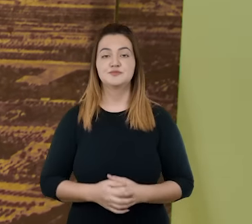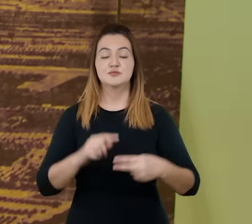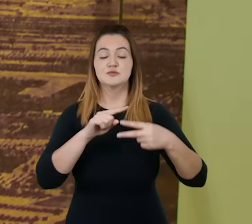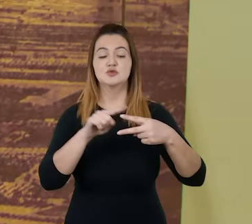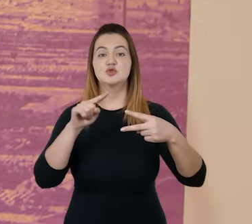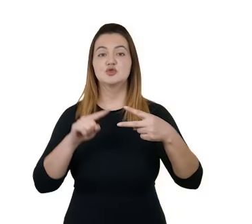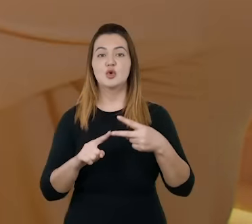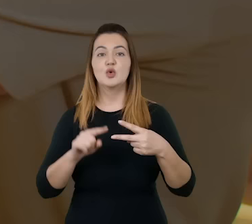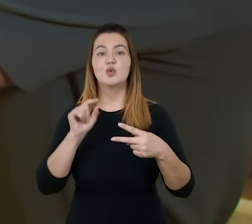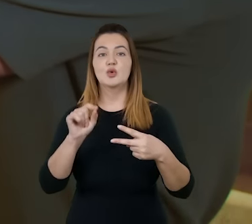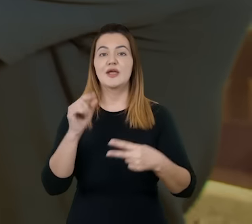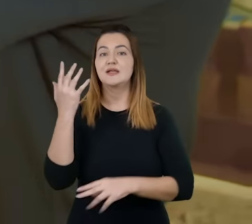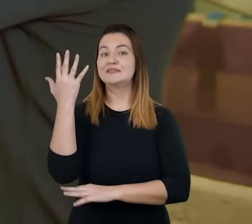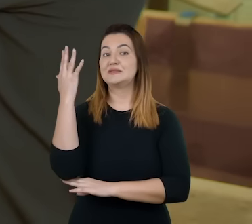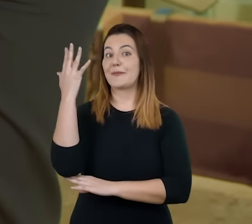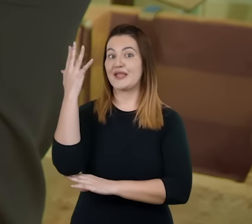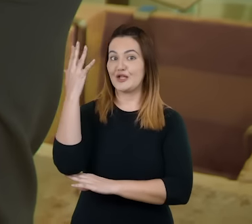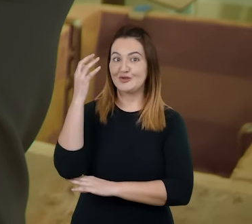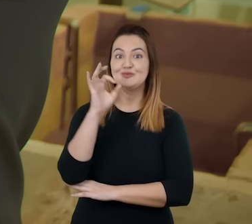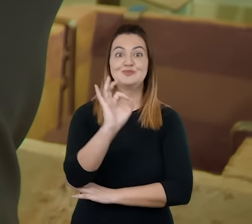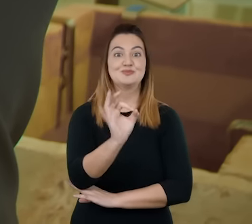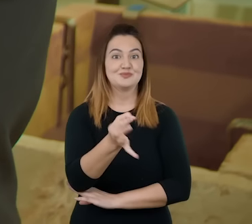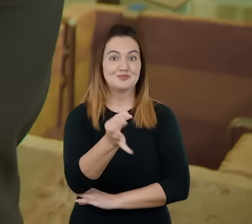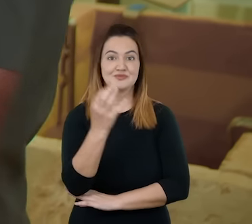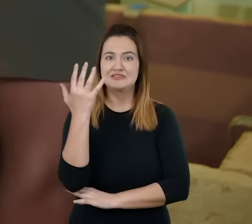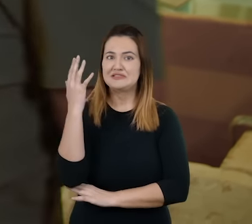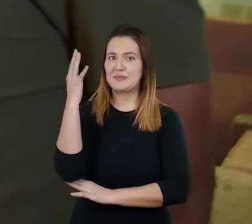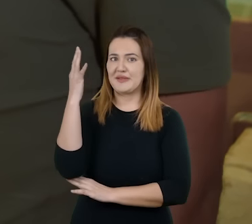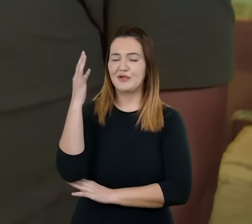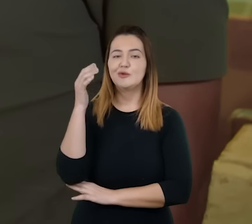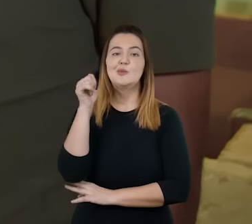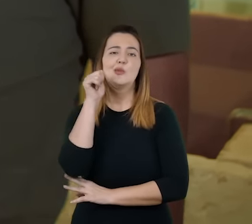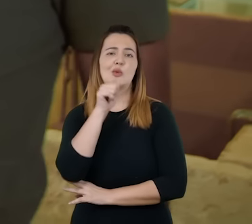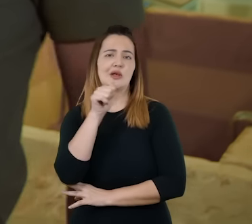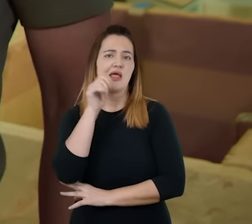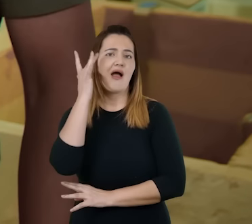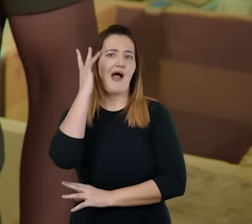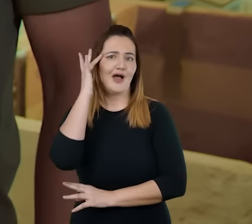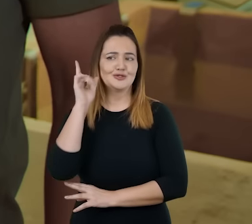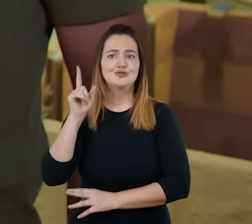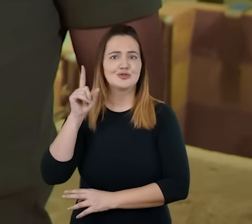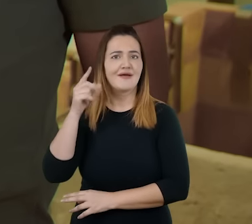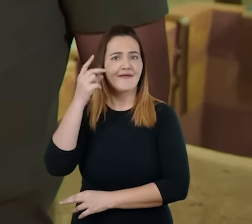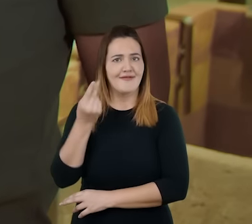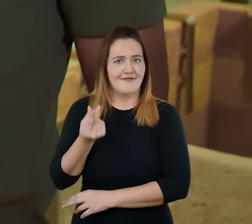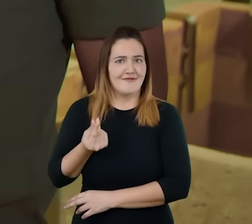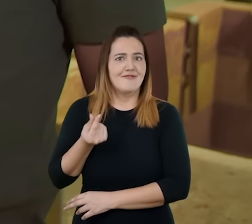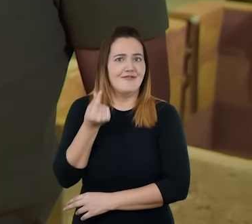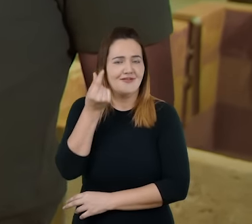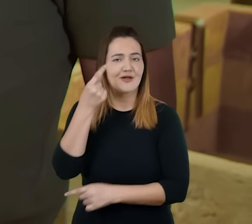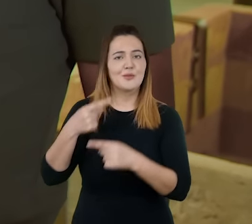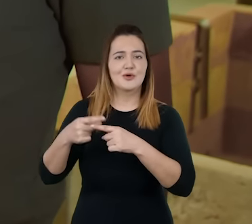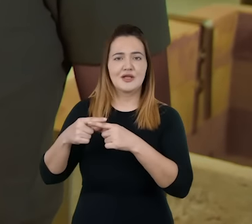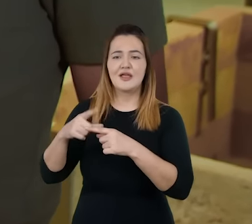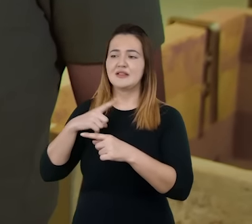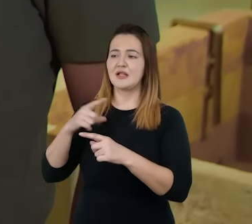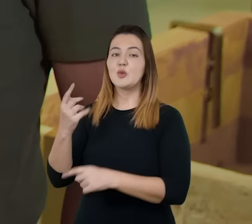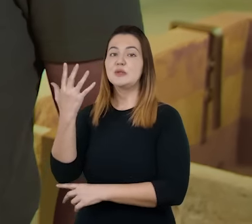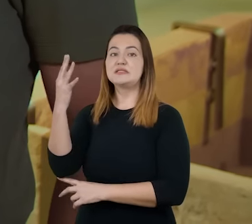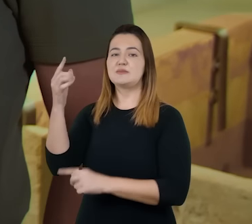São 2 espelhos da época. Certamente a dona desse espelho era muito rica, porque o espelho ainda tem uma